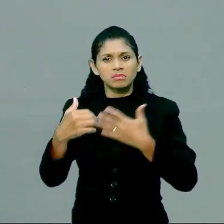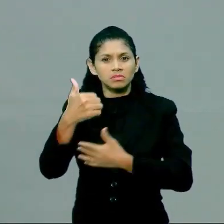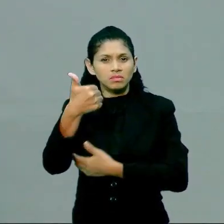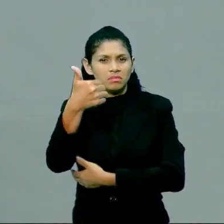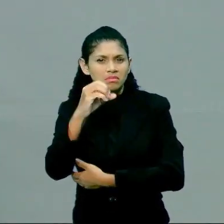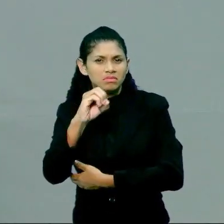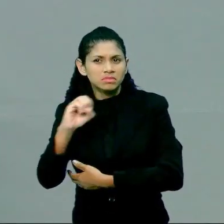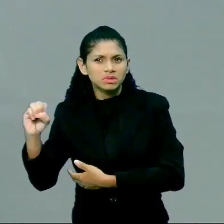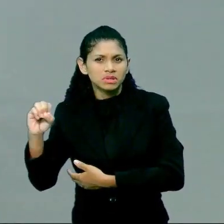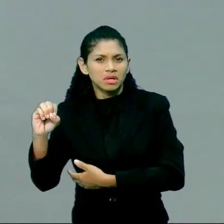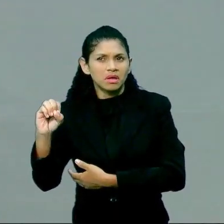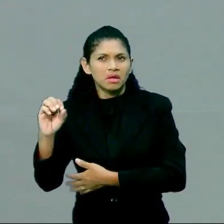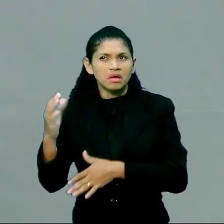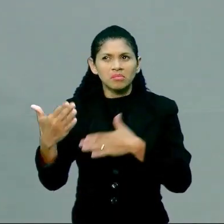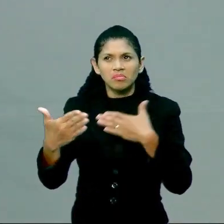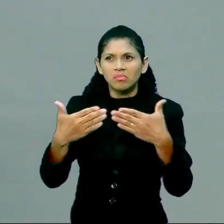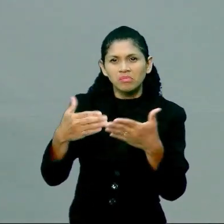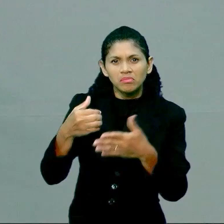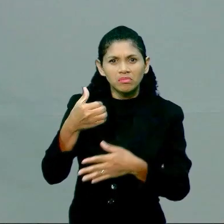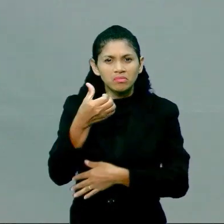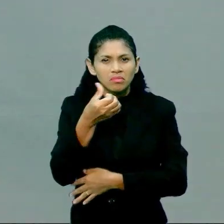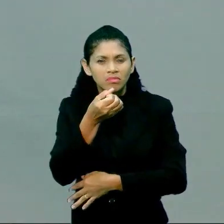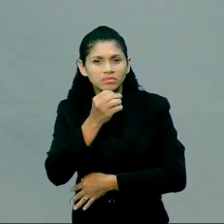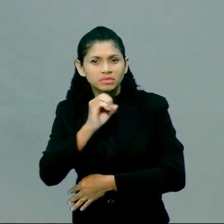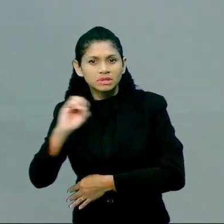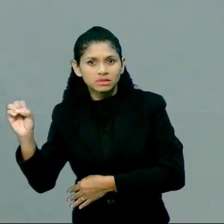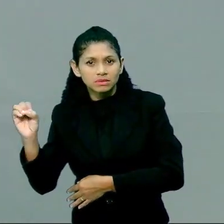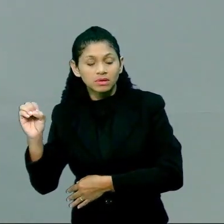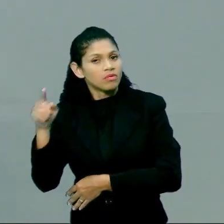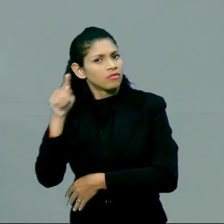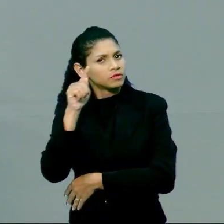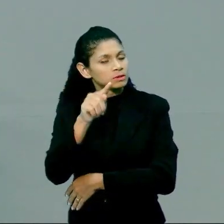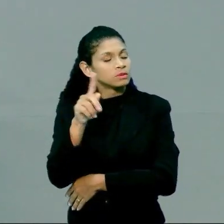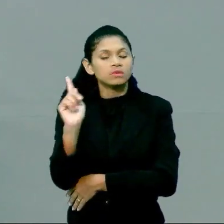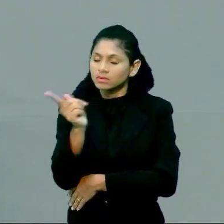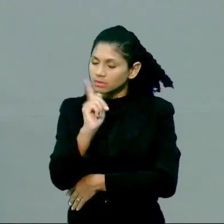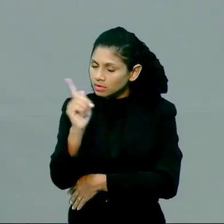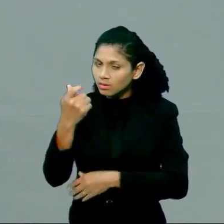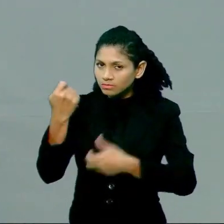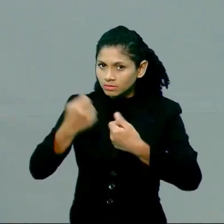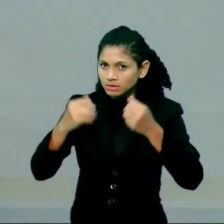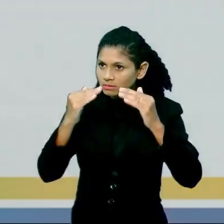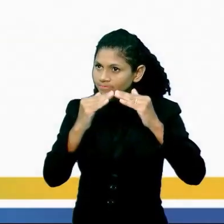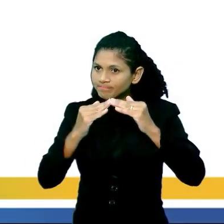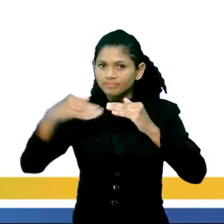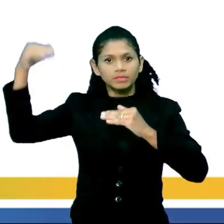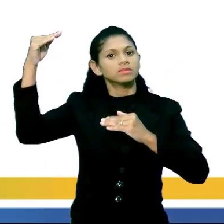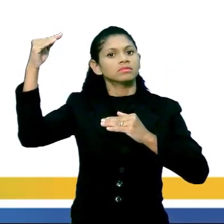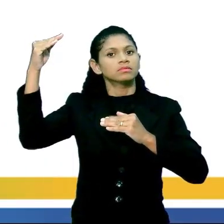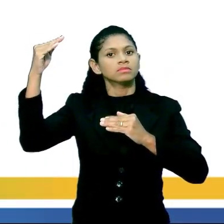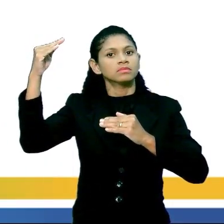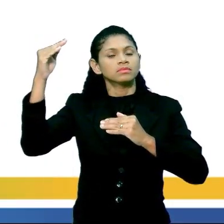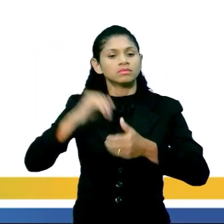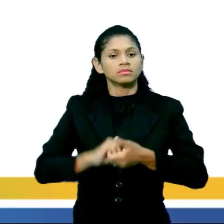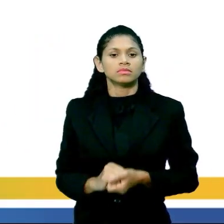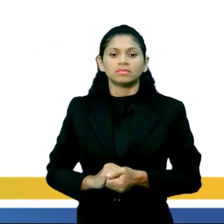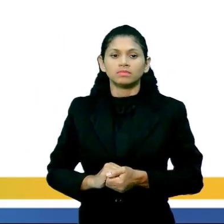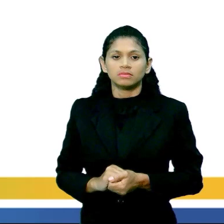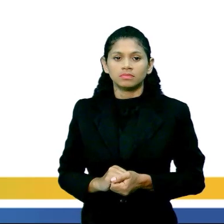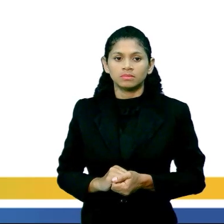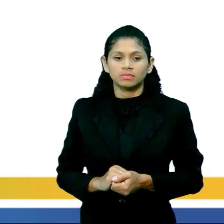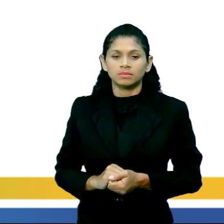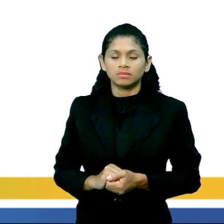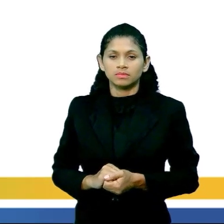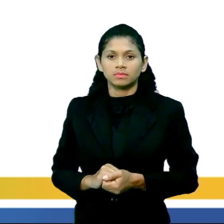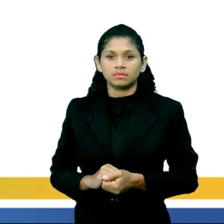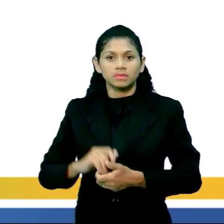500 e 600. Você não, você vai para fazer entre 700 e 900. Né? Vai dar certo. Olha aí. Aí